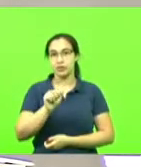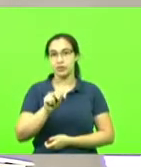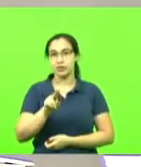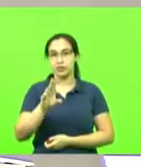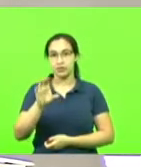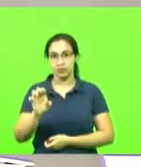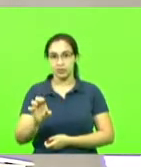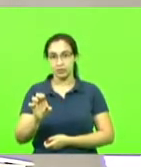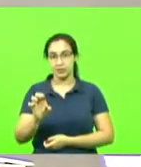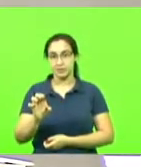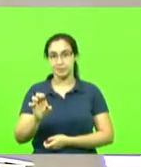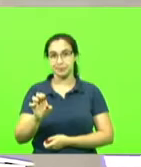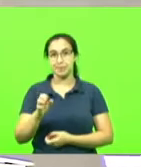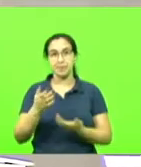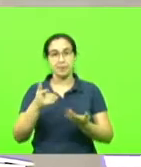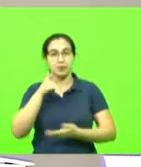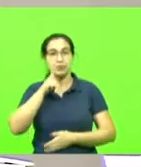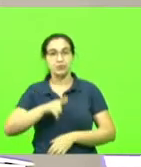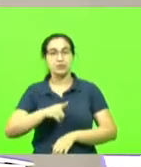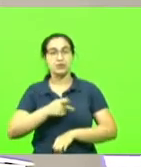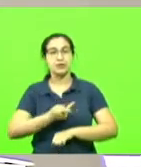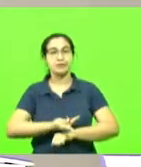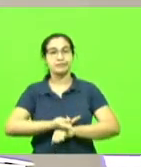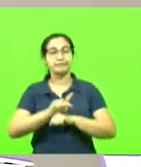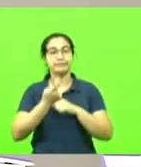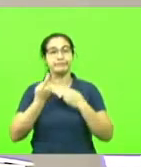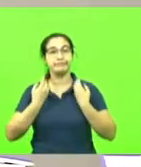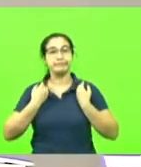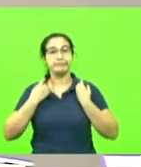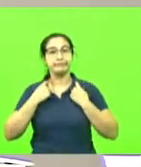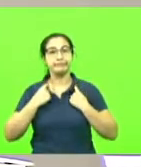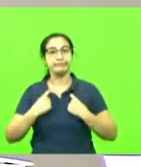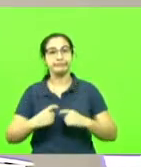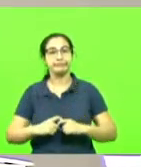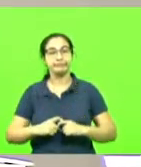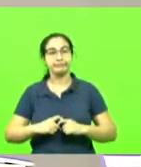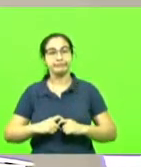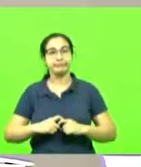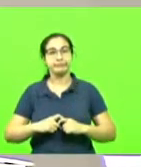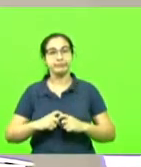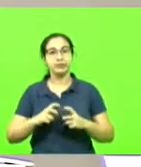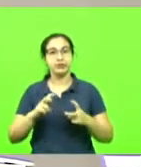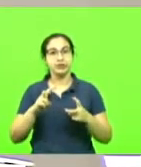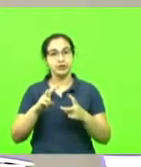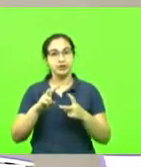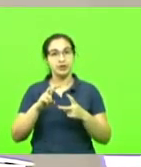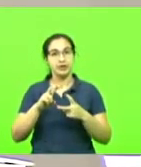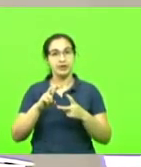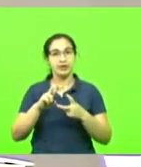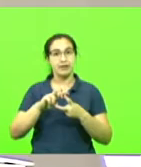pela conquista da medalha de bronze no Campeonato Brasileiro de Karatê,